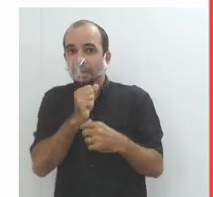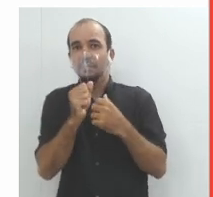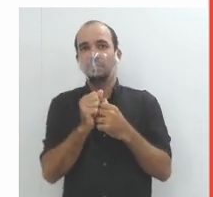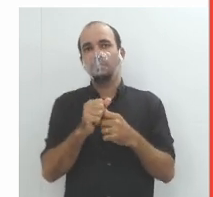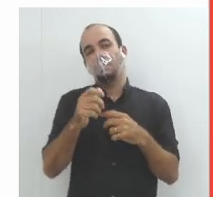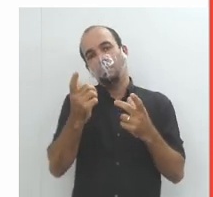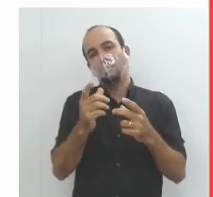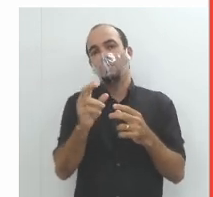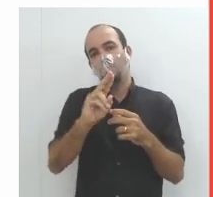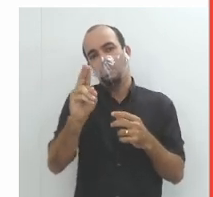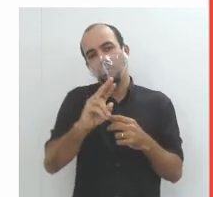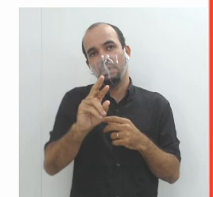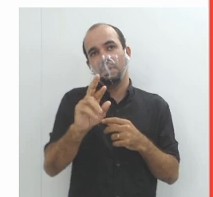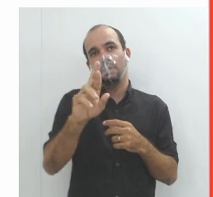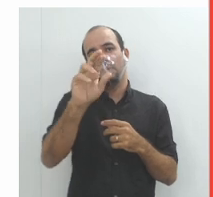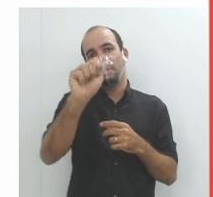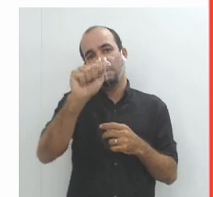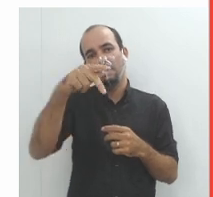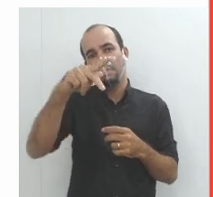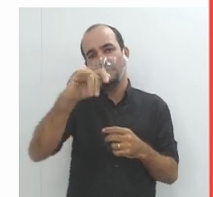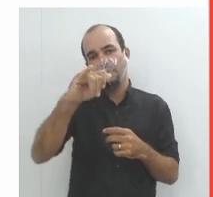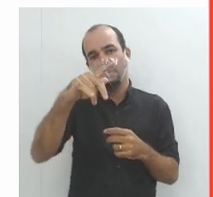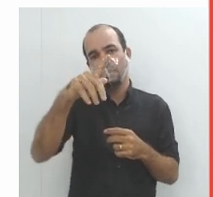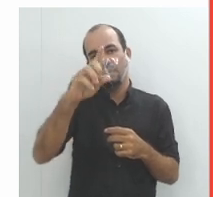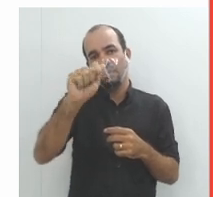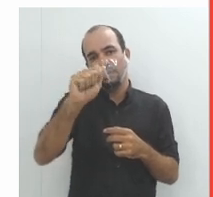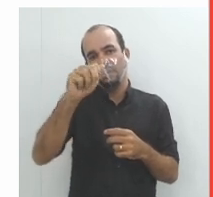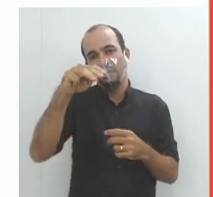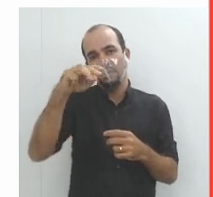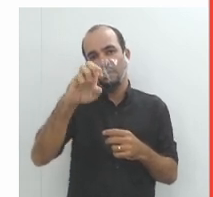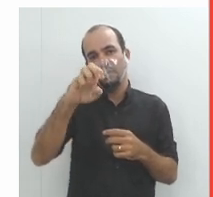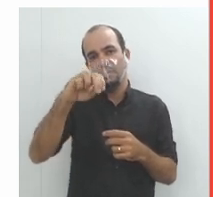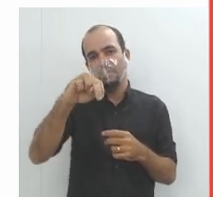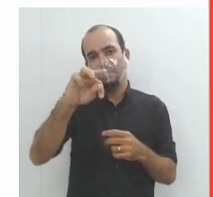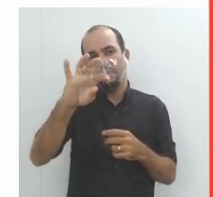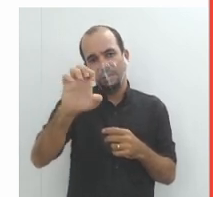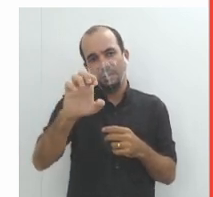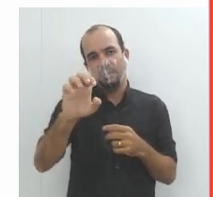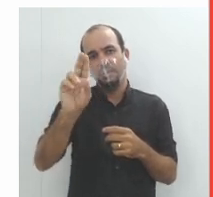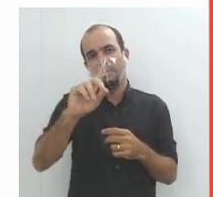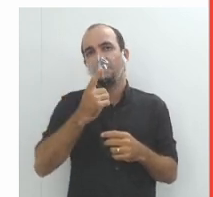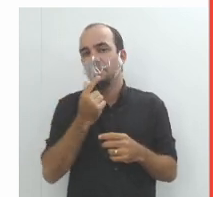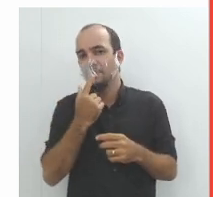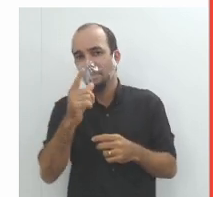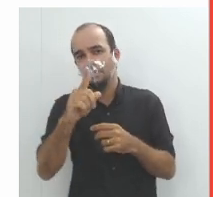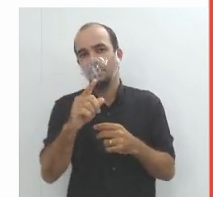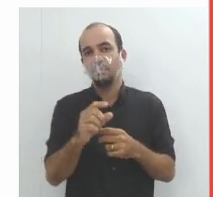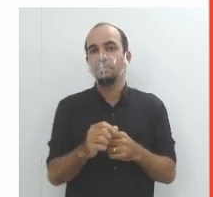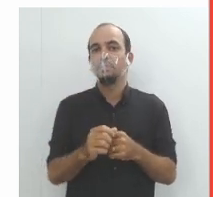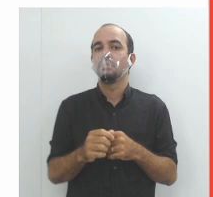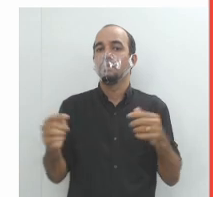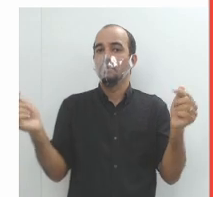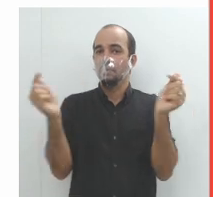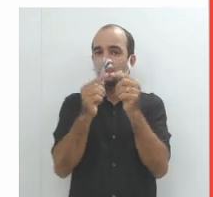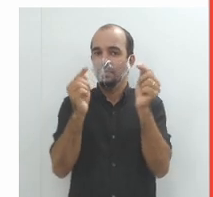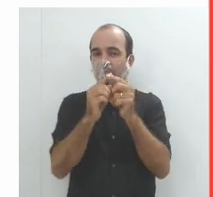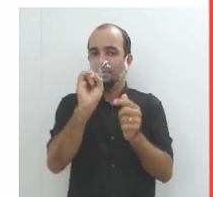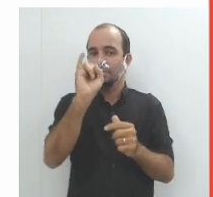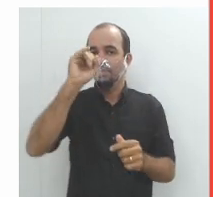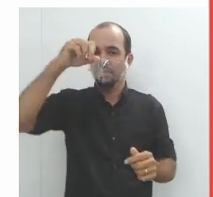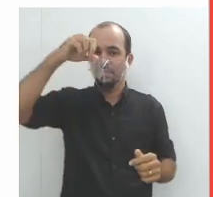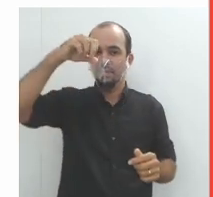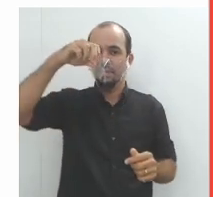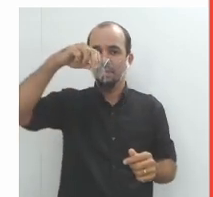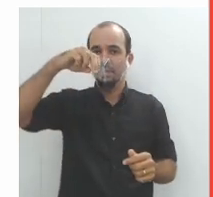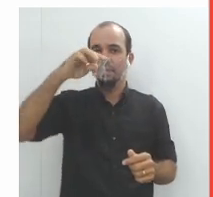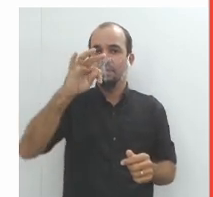rapidamente. Agora vamos fazer com a locução no fim. A mãe